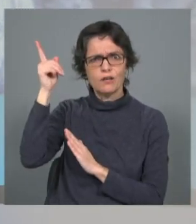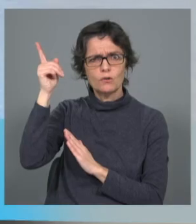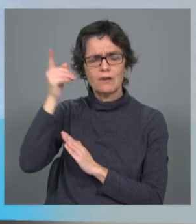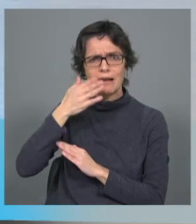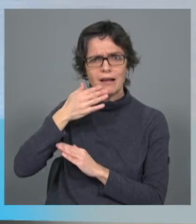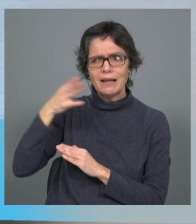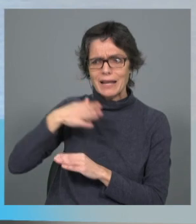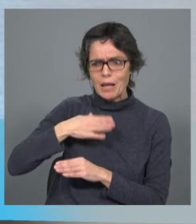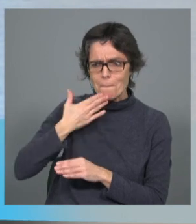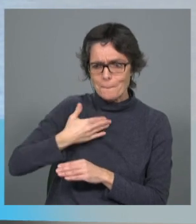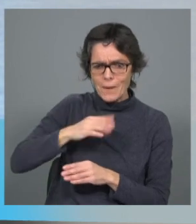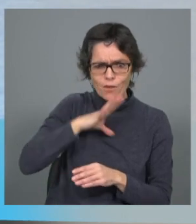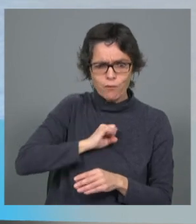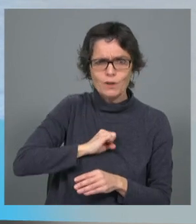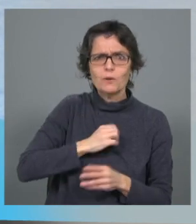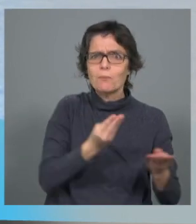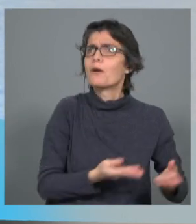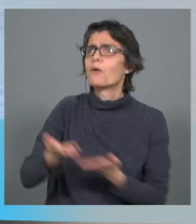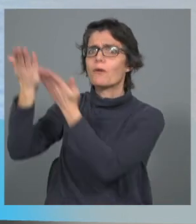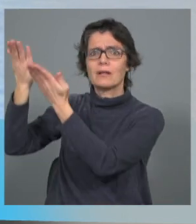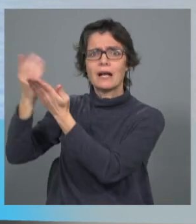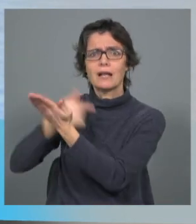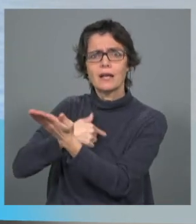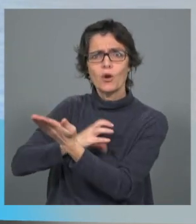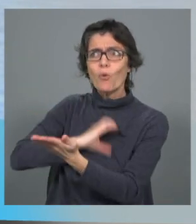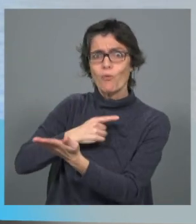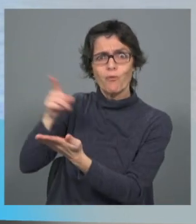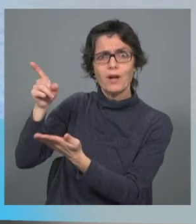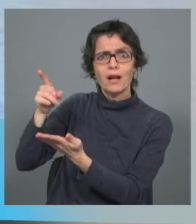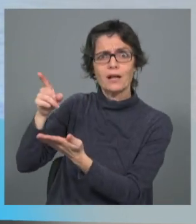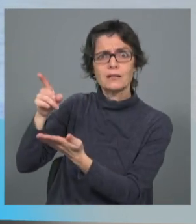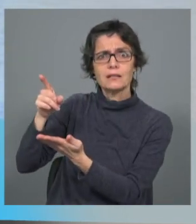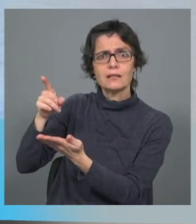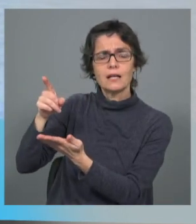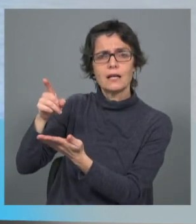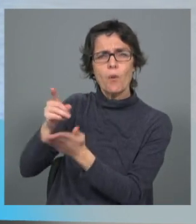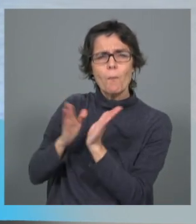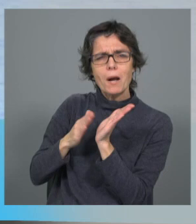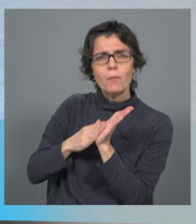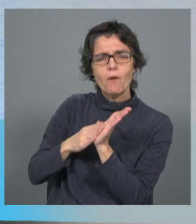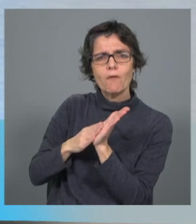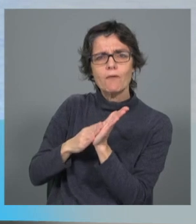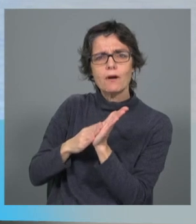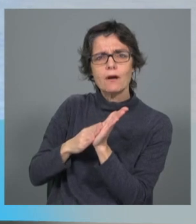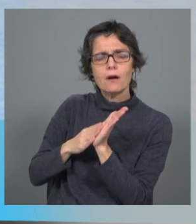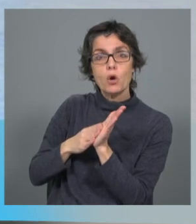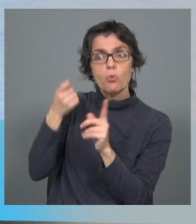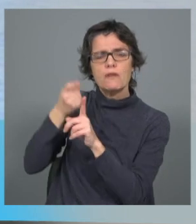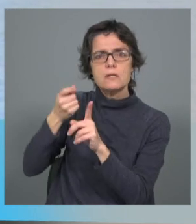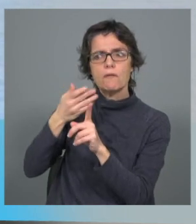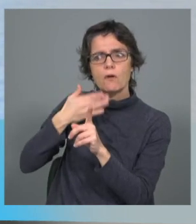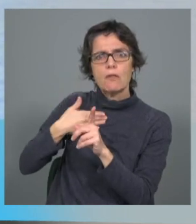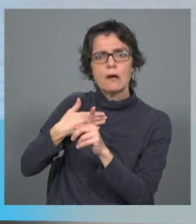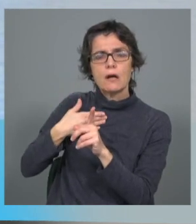dizer, que Deus, para mostrar que eu confio nele, me pede este absurdo e que só depois de eu dar esta prova